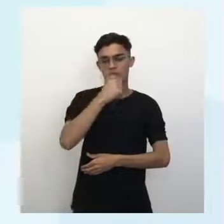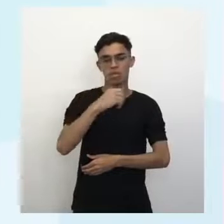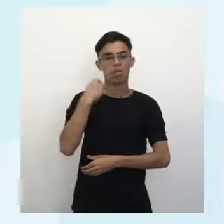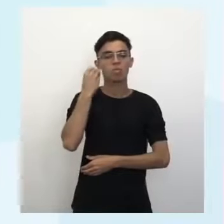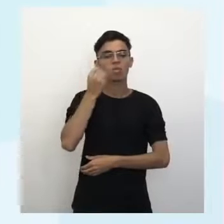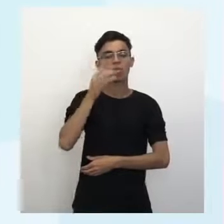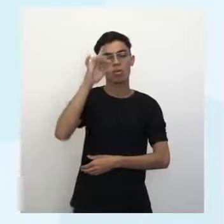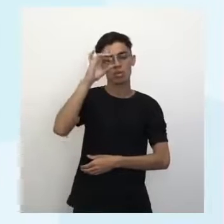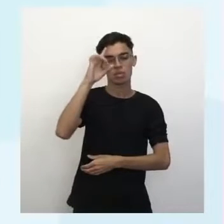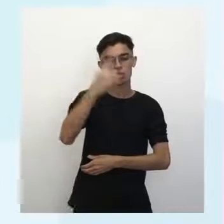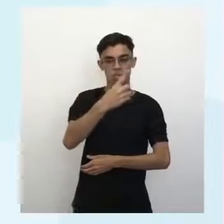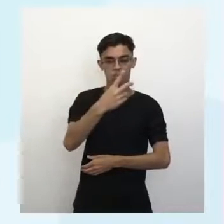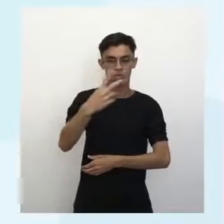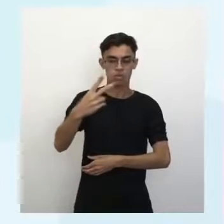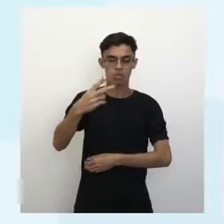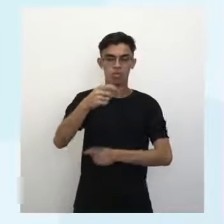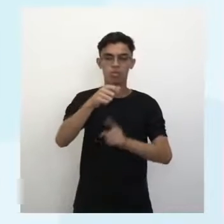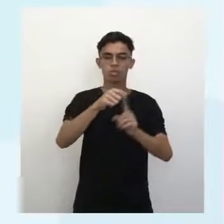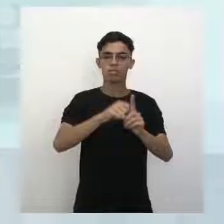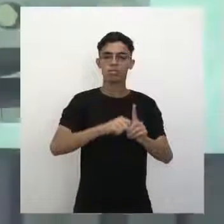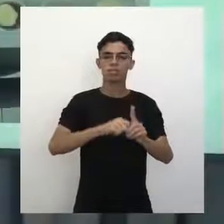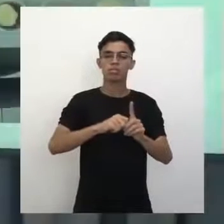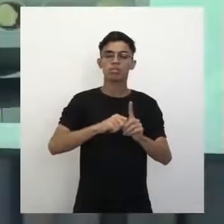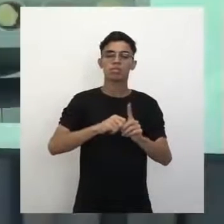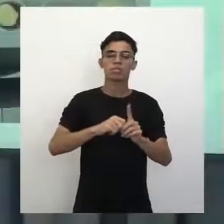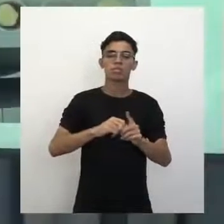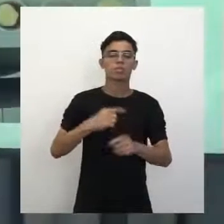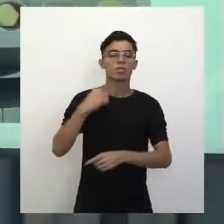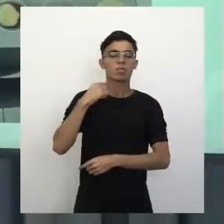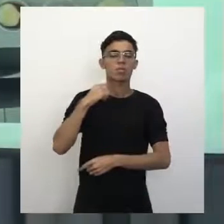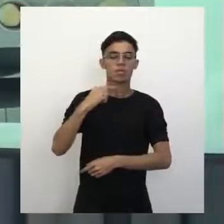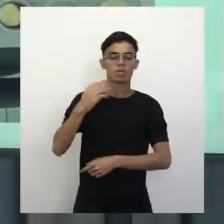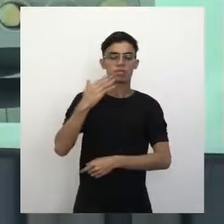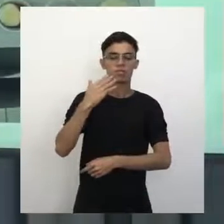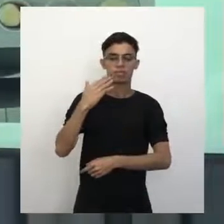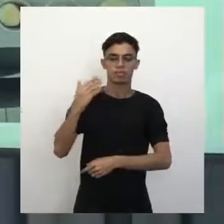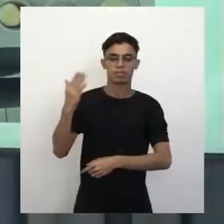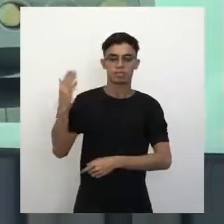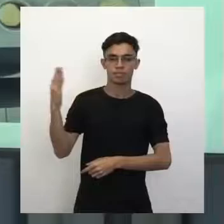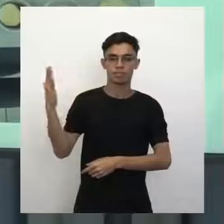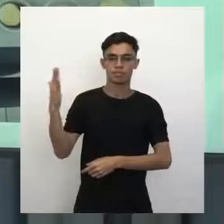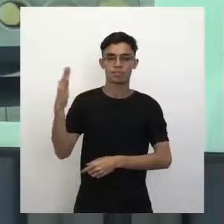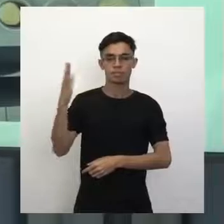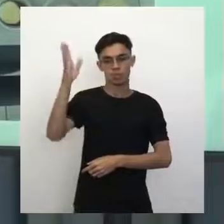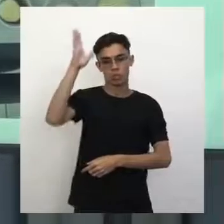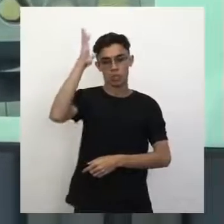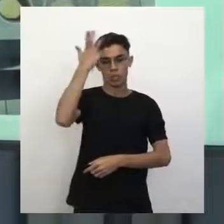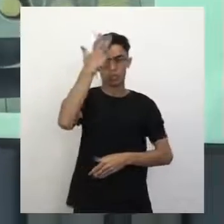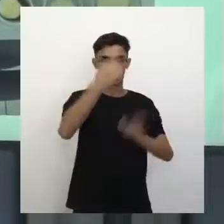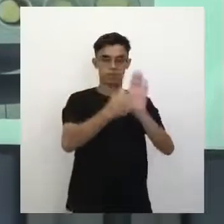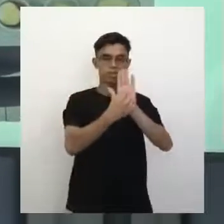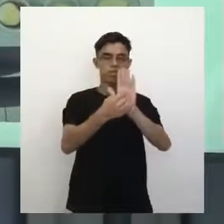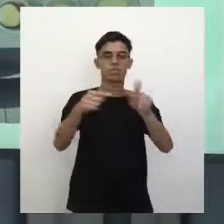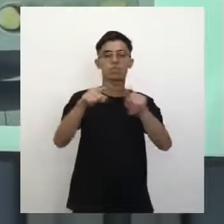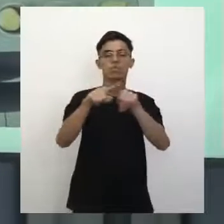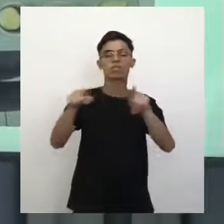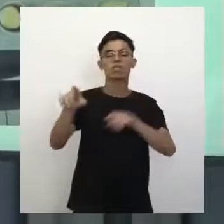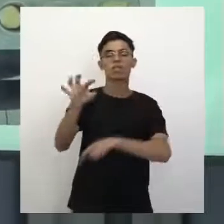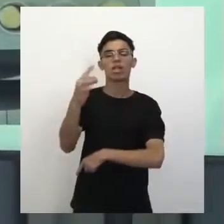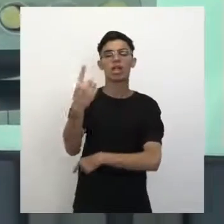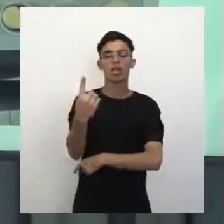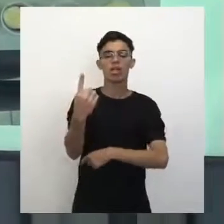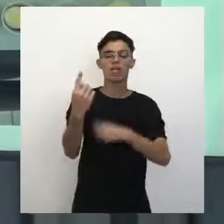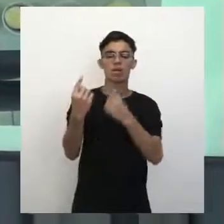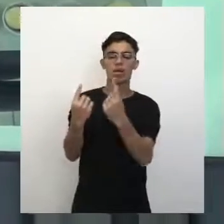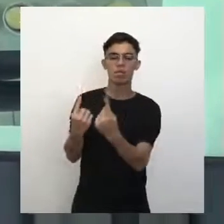fiz no dia 12 de maio. Tá? O resultado está aqui na mesa, eu vou mostrar para vocês. Eu vou pegar um a um aqui